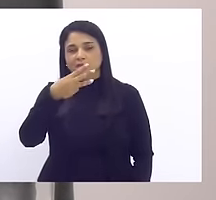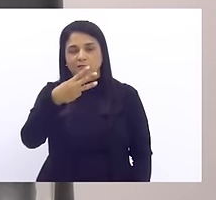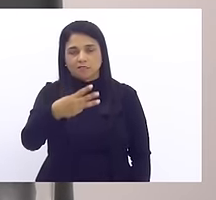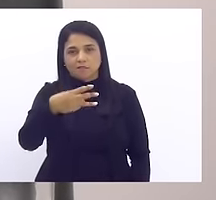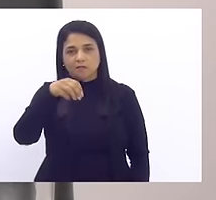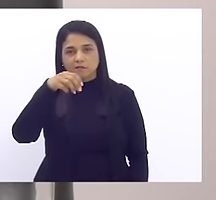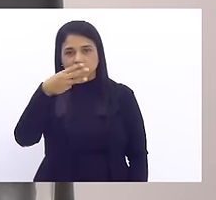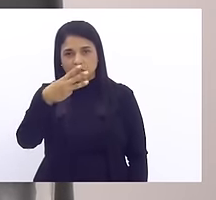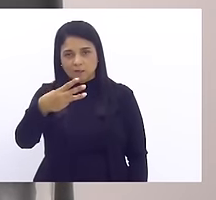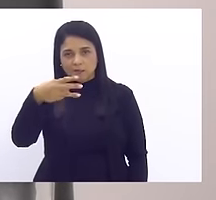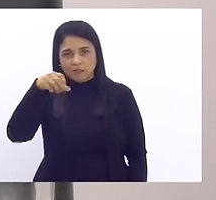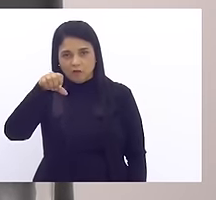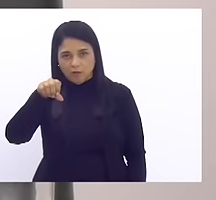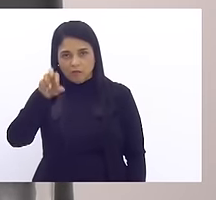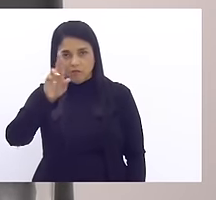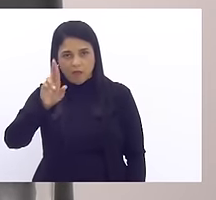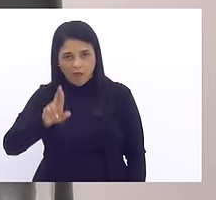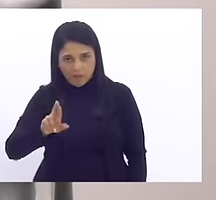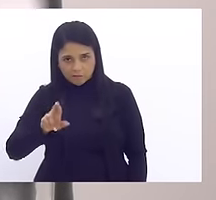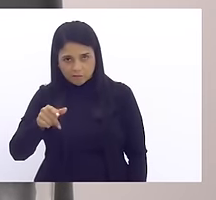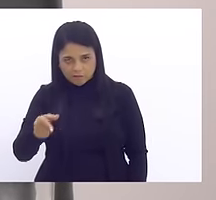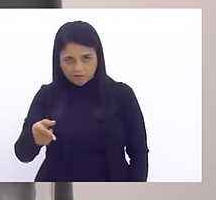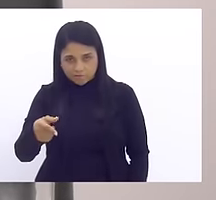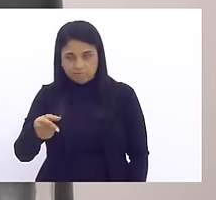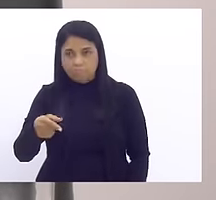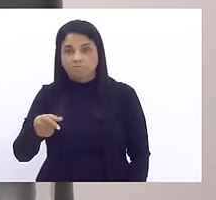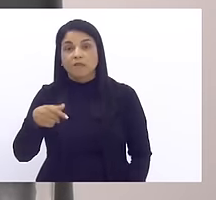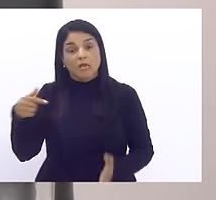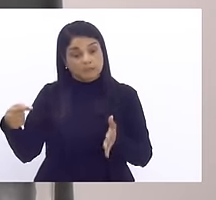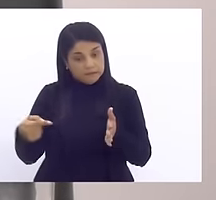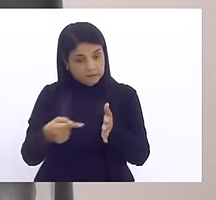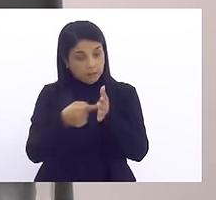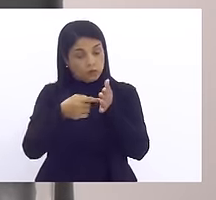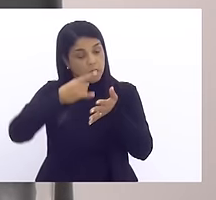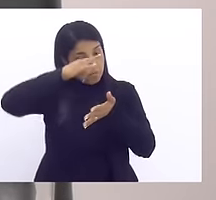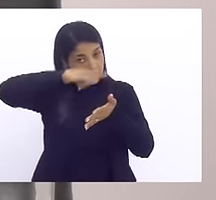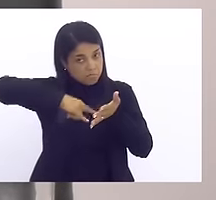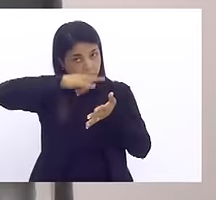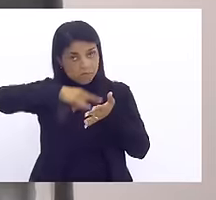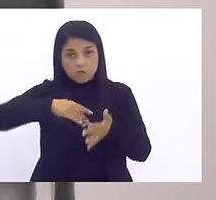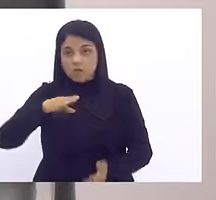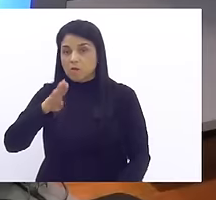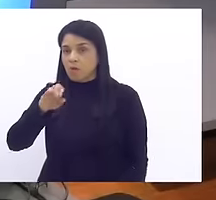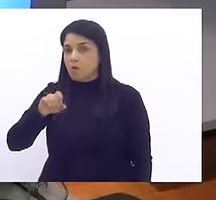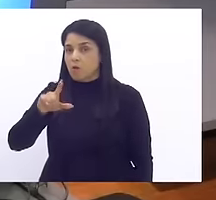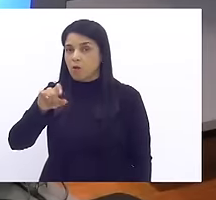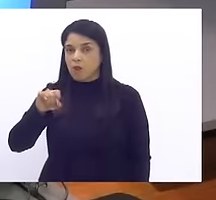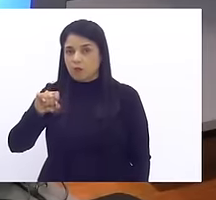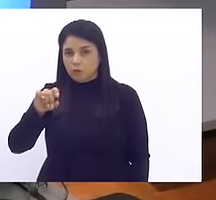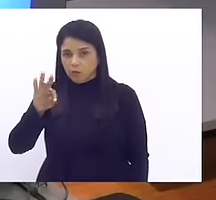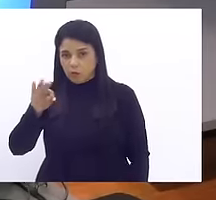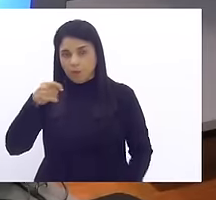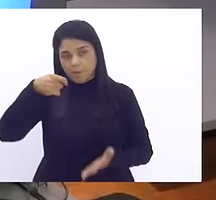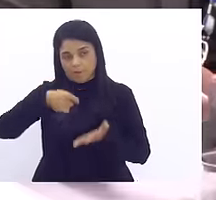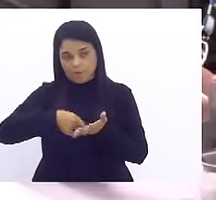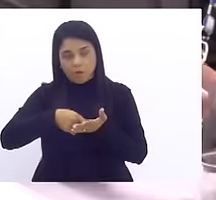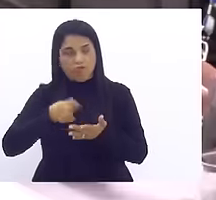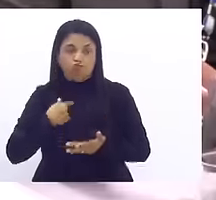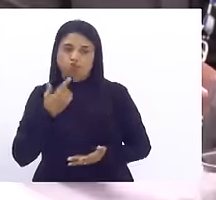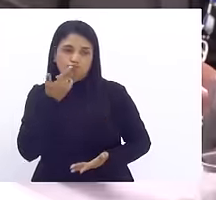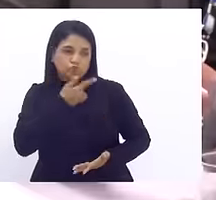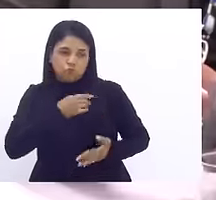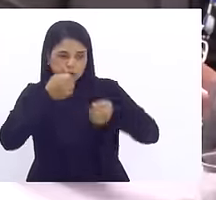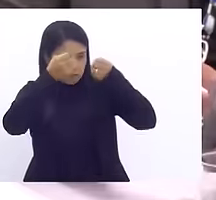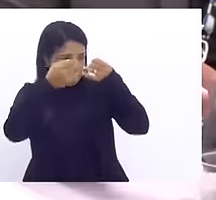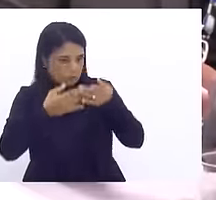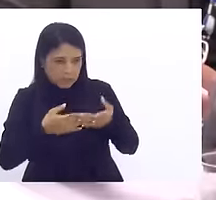tem aqui a denúncia em mãos inclusive o boleto eu não consigo falar sobre esse caso em